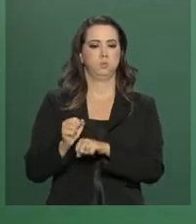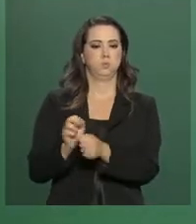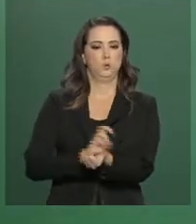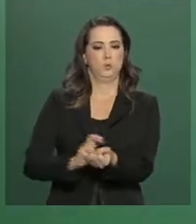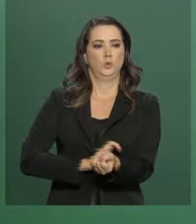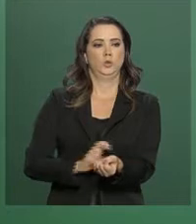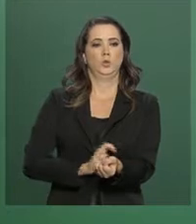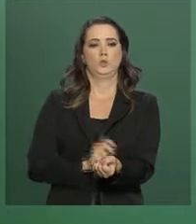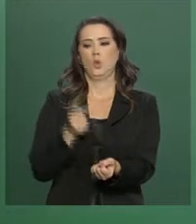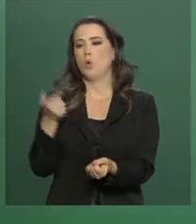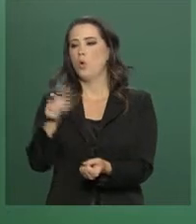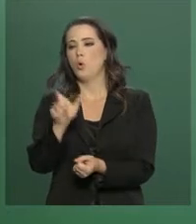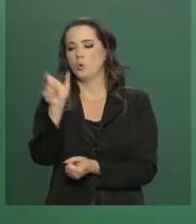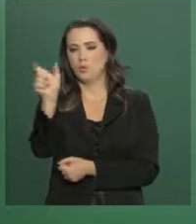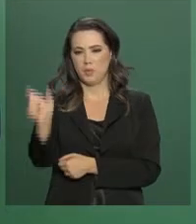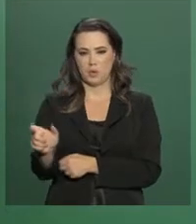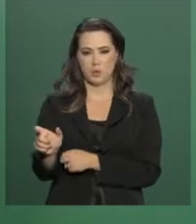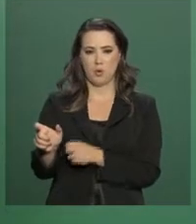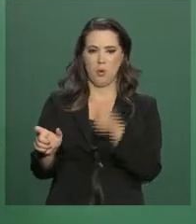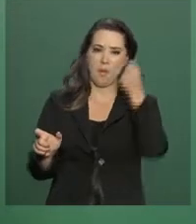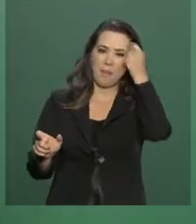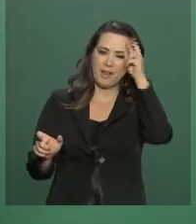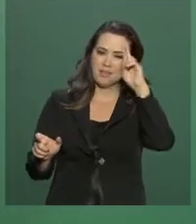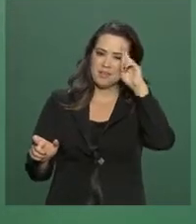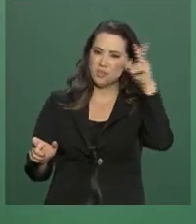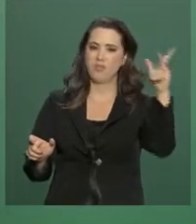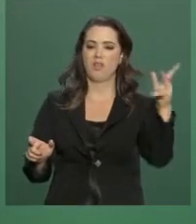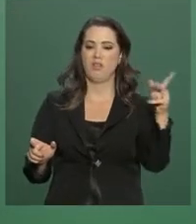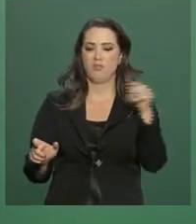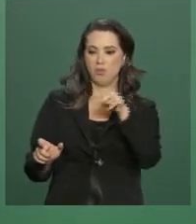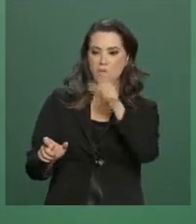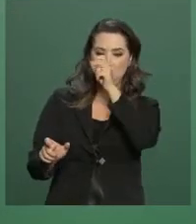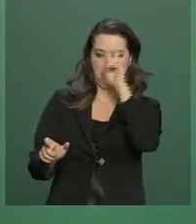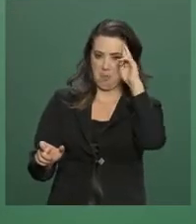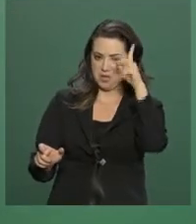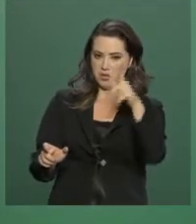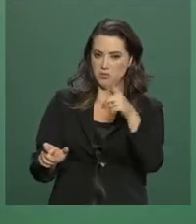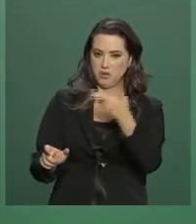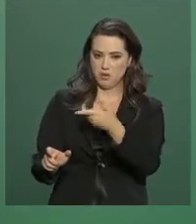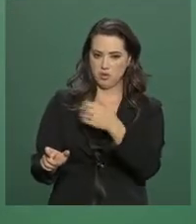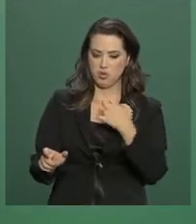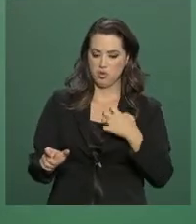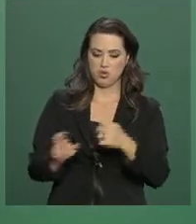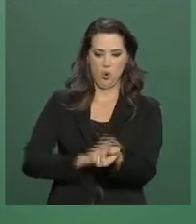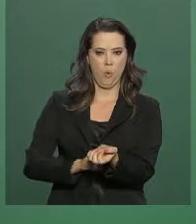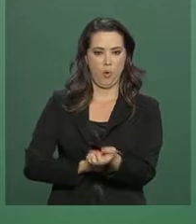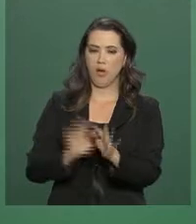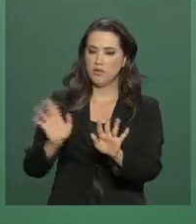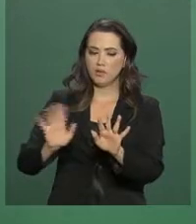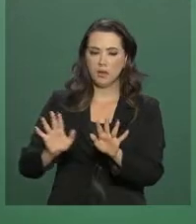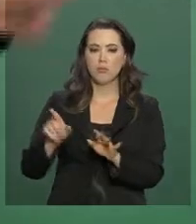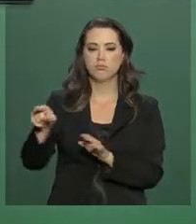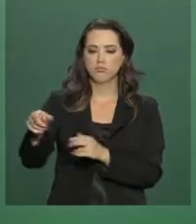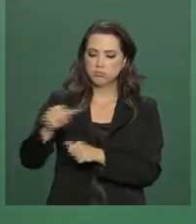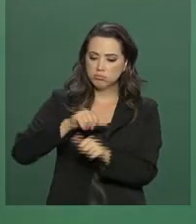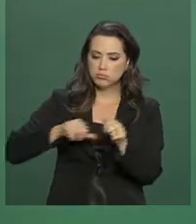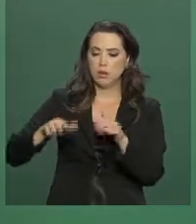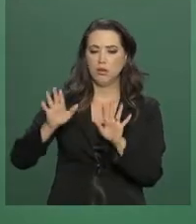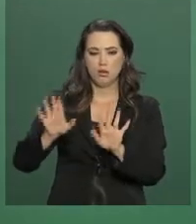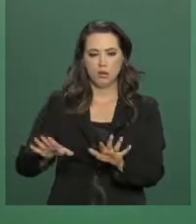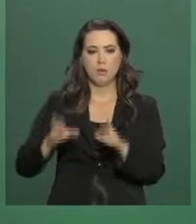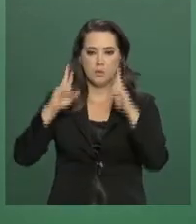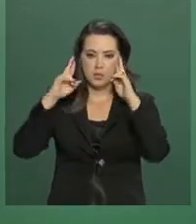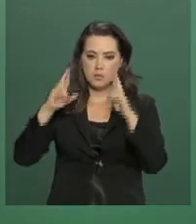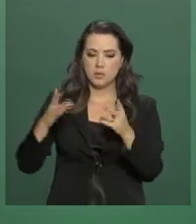diferente de mim pelo contrário o pensar diferente é revelador da democracia porque no domingo nós vamos eleger a